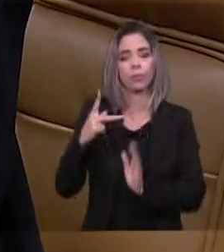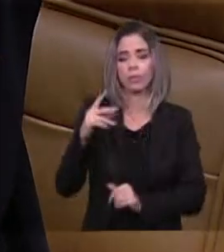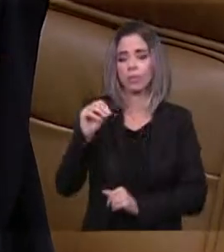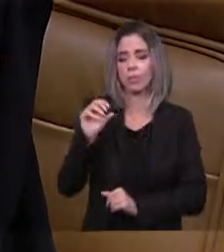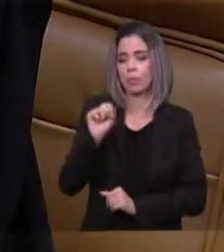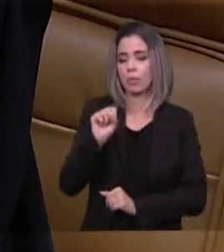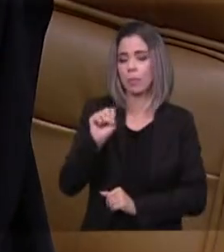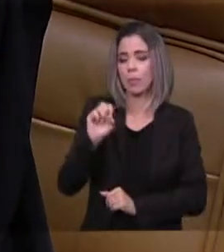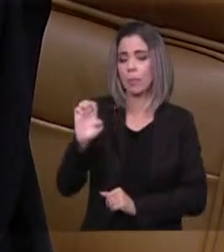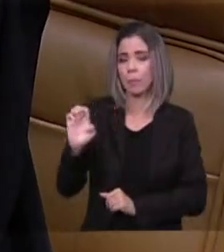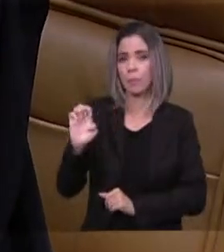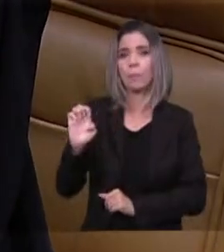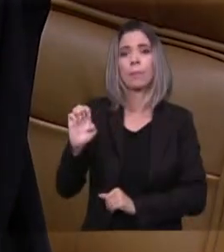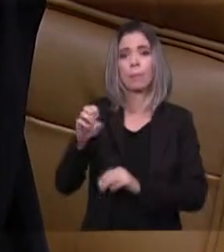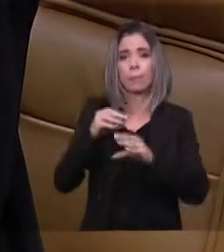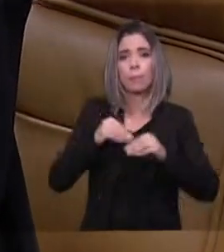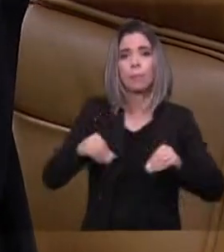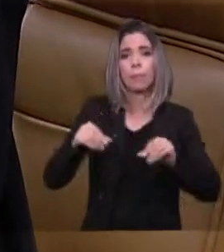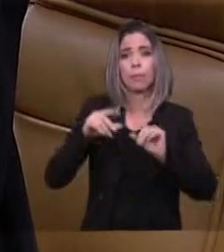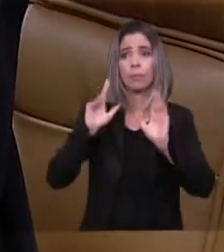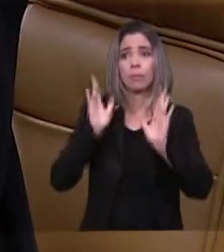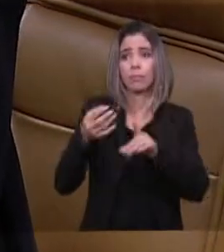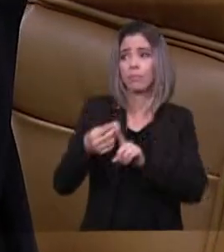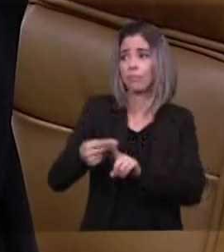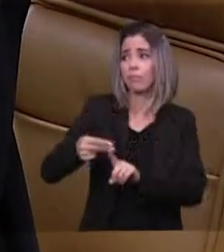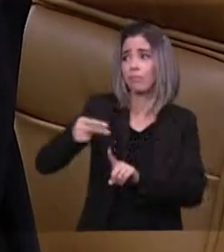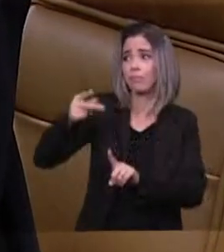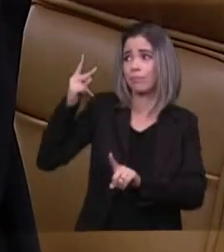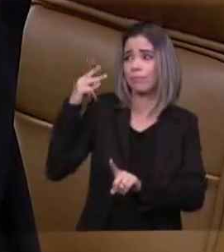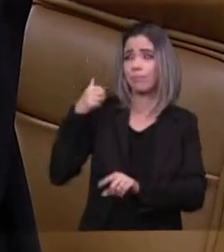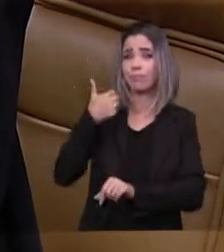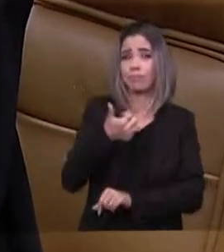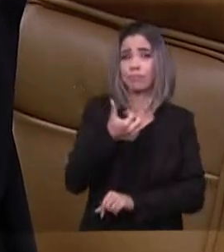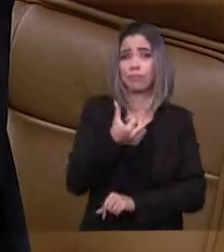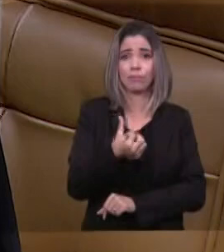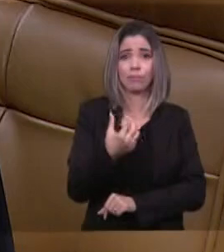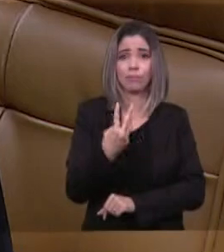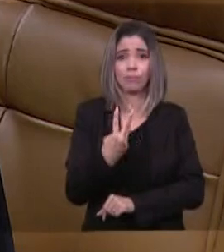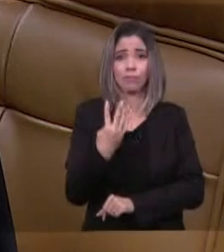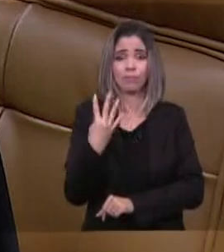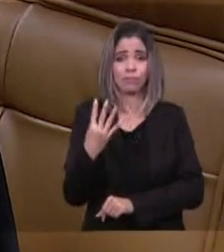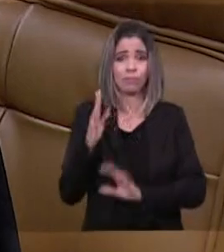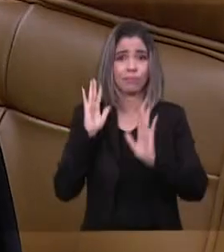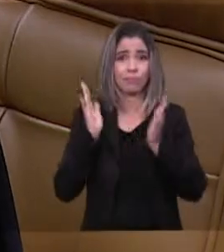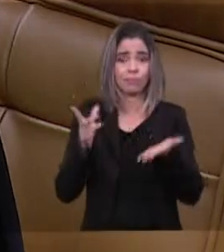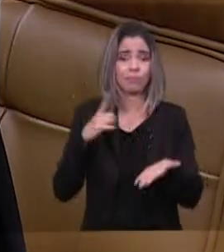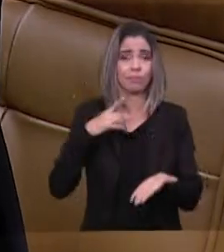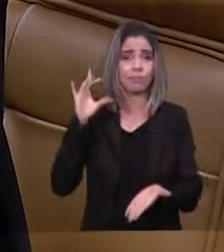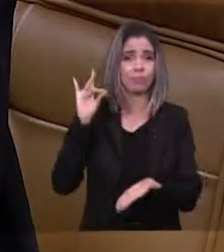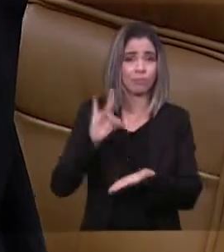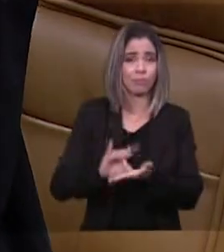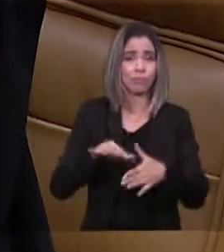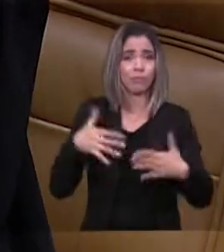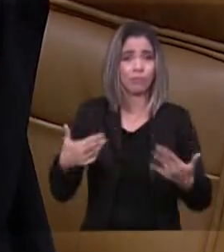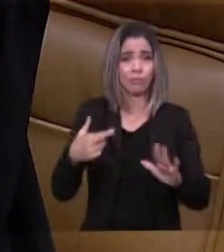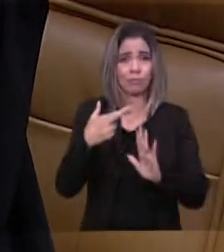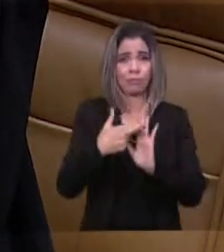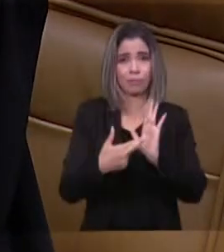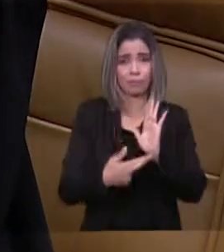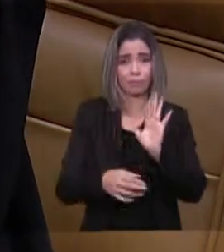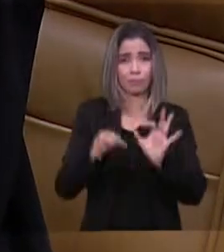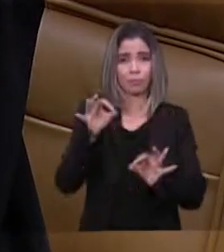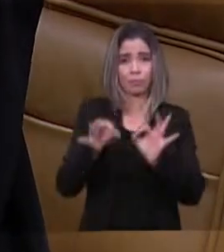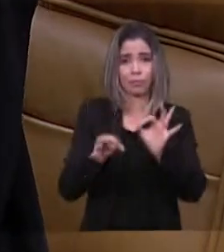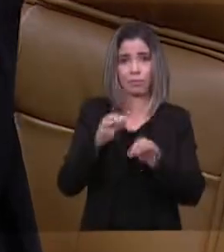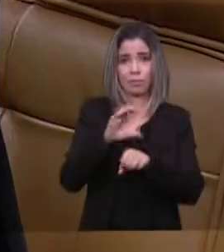desde o Império, em sede constitucional, a partir de 1934. Ademais, o regime jurídico previsto na